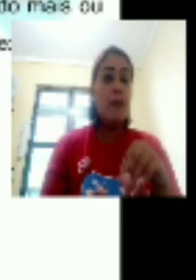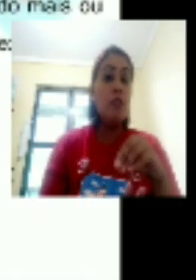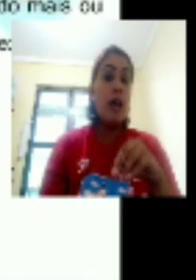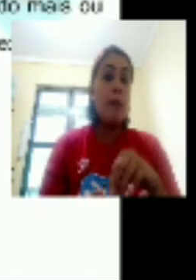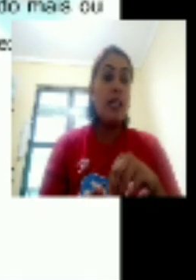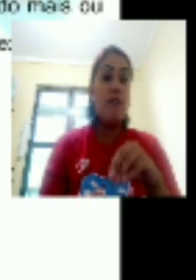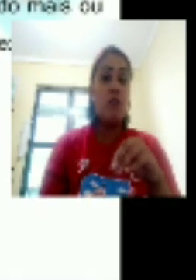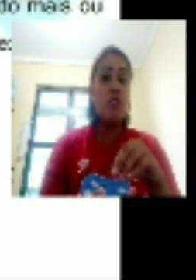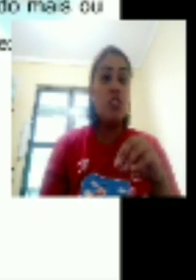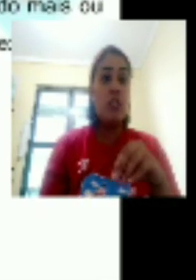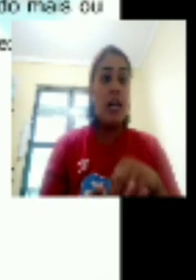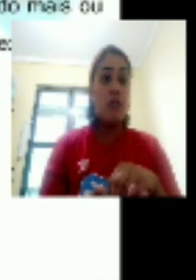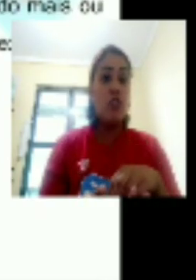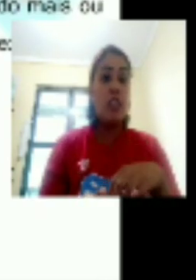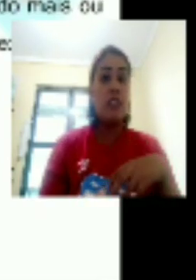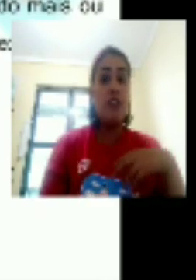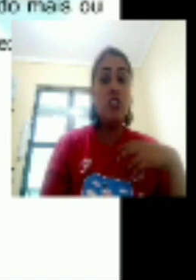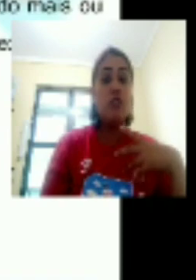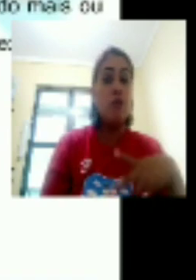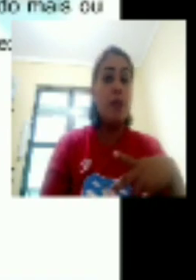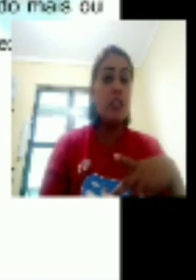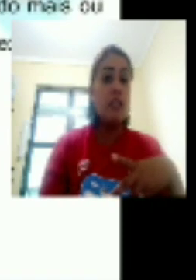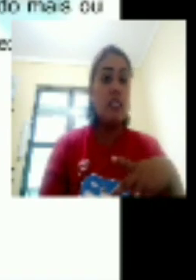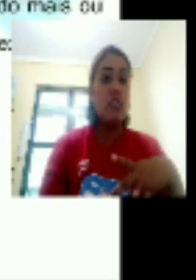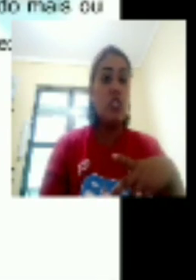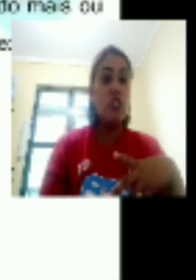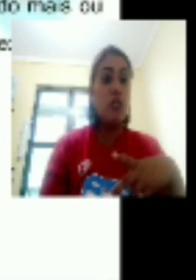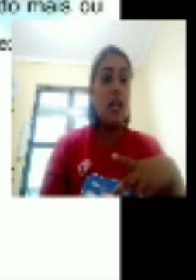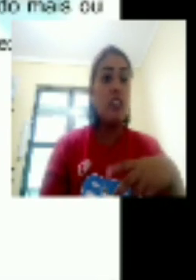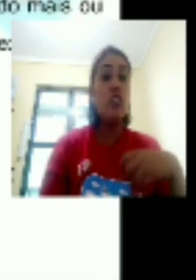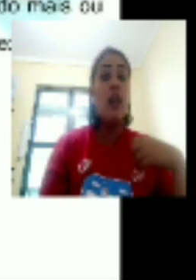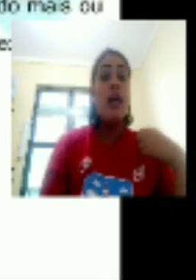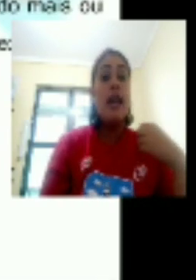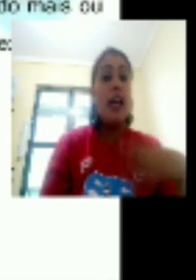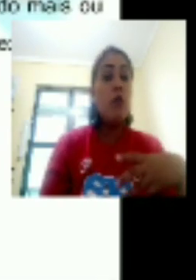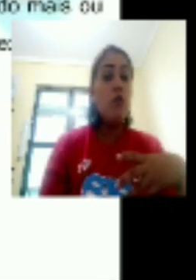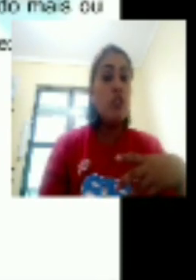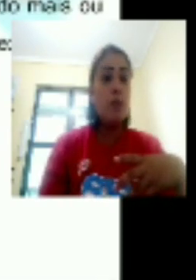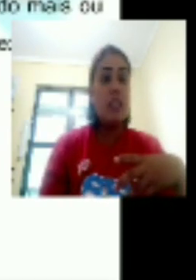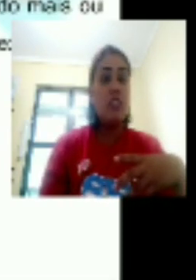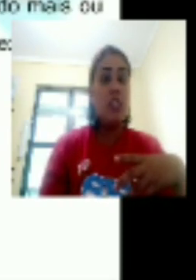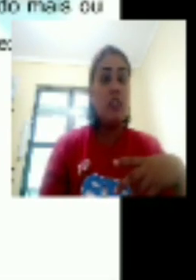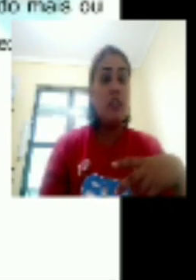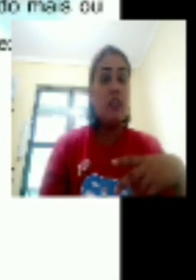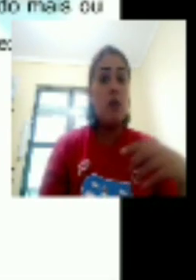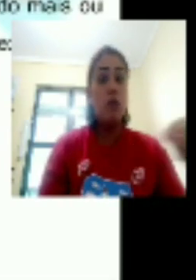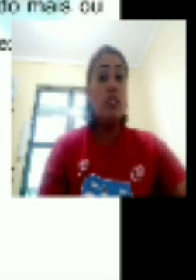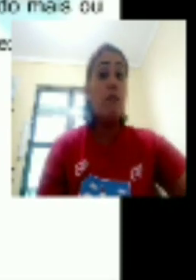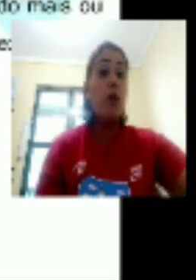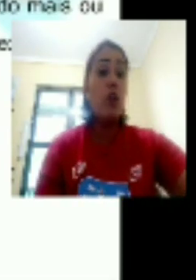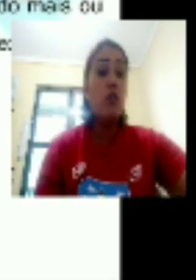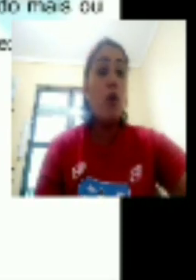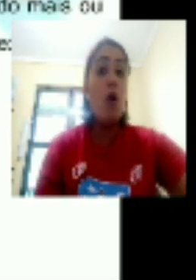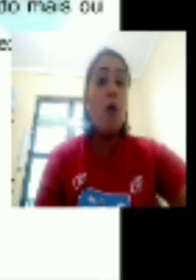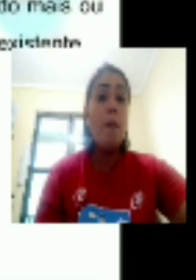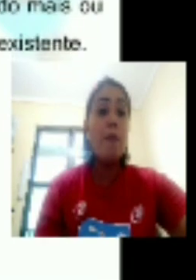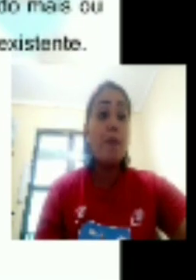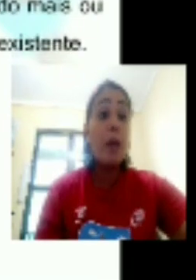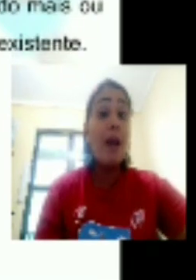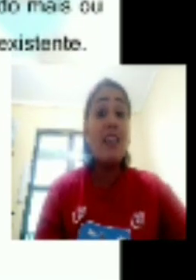o INAMPS aplicava nos estados, através de superintendências regionais, recursos para assistência de saúde de